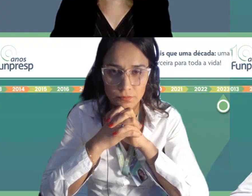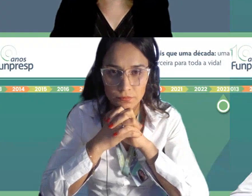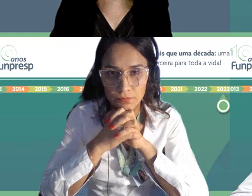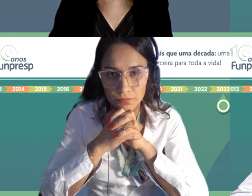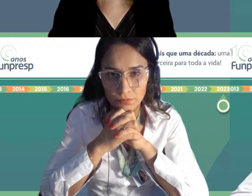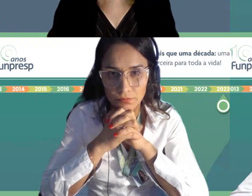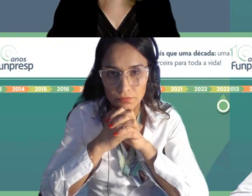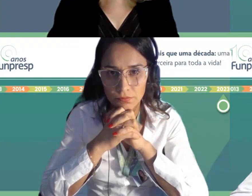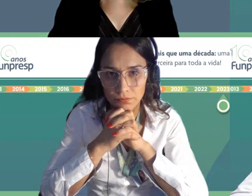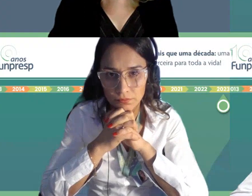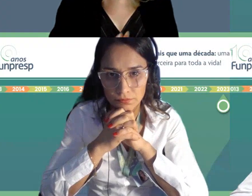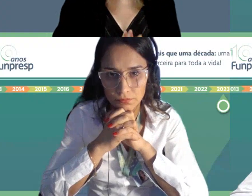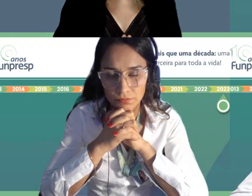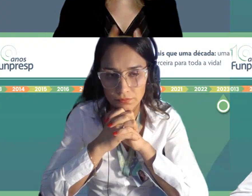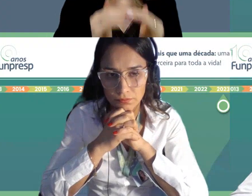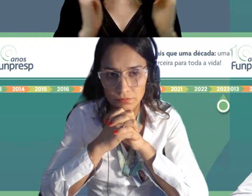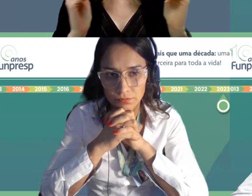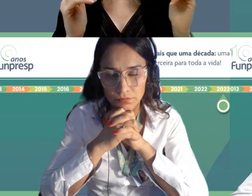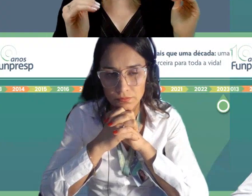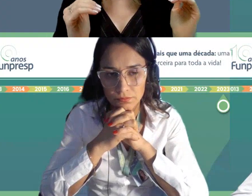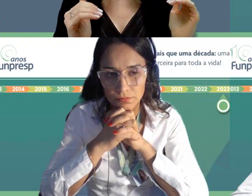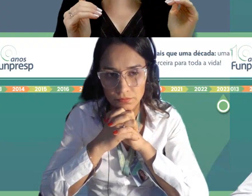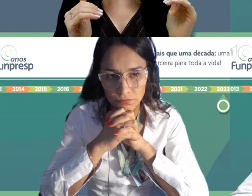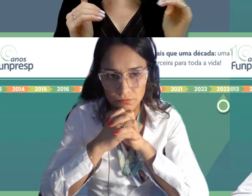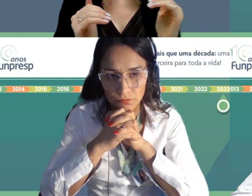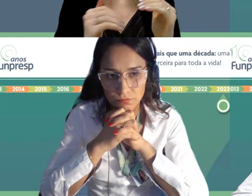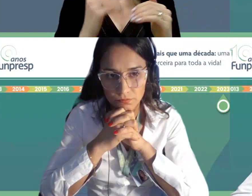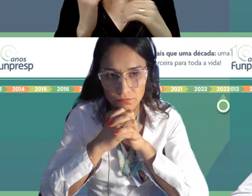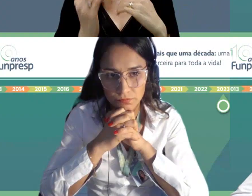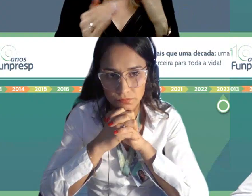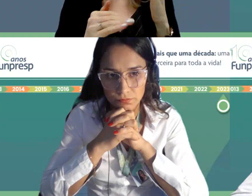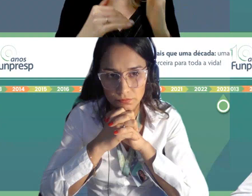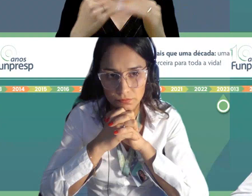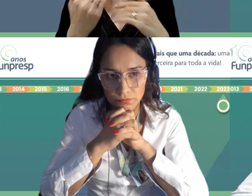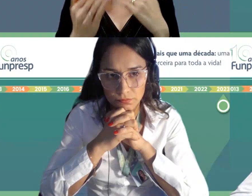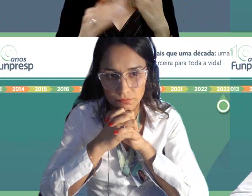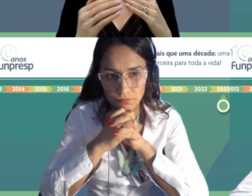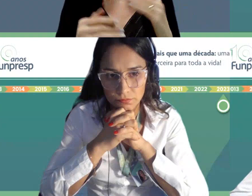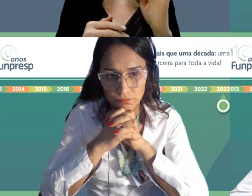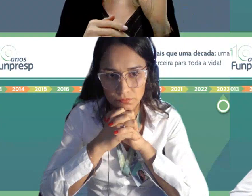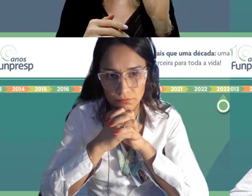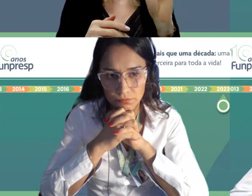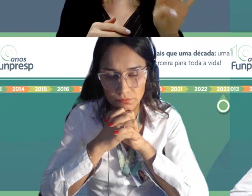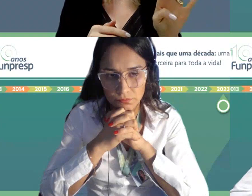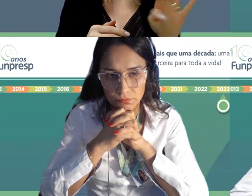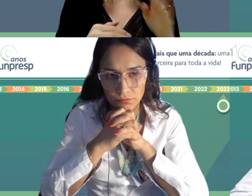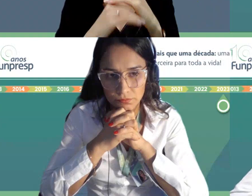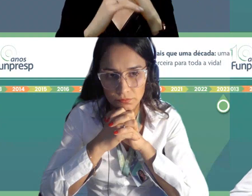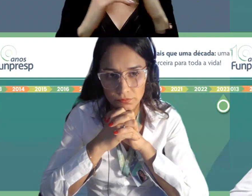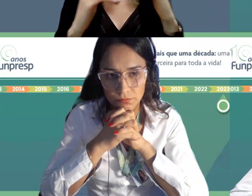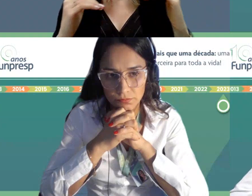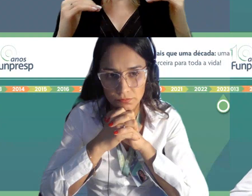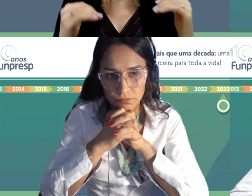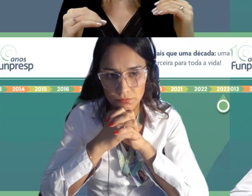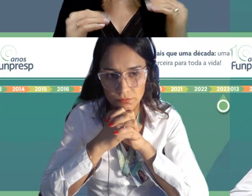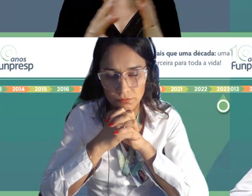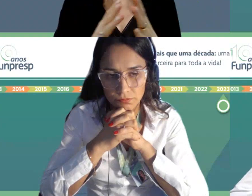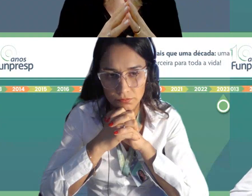contrapartida do governo. Porém, essa janela fechou. Né? De tempos em tempos o governo abre, ele abriu 4, mas ela